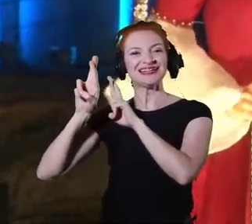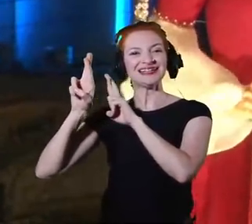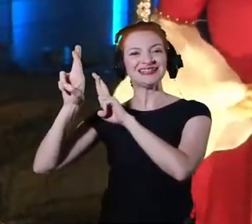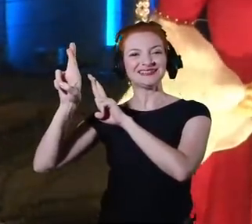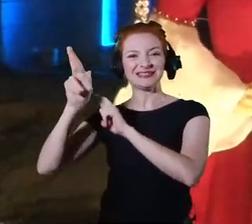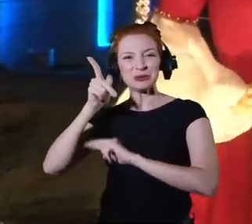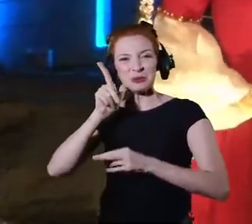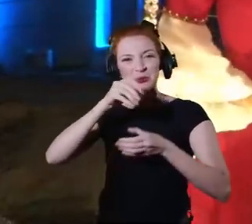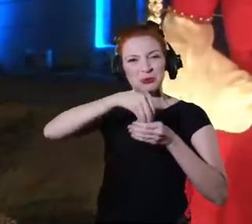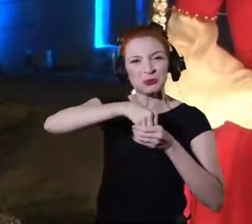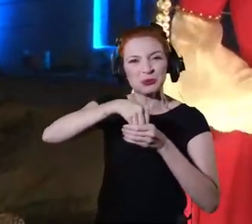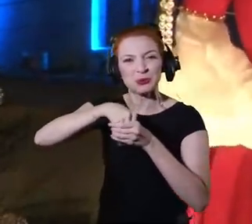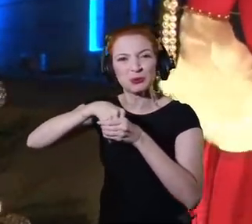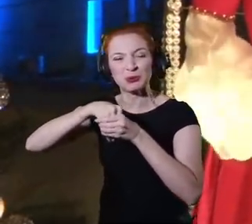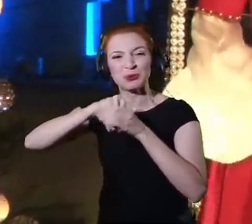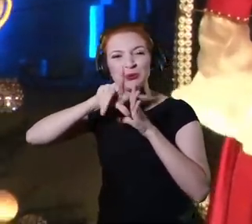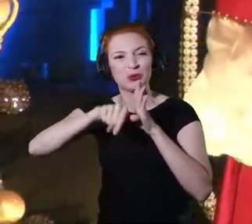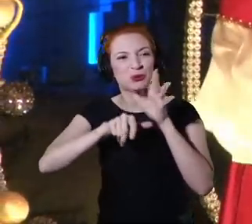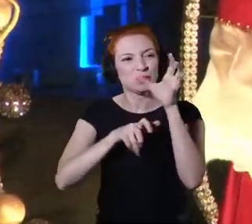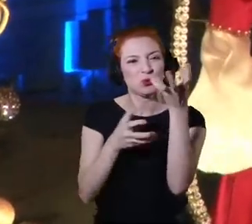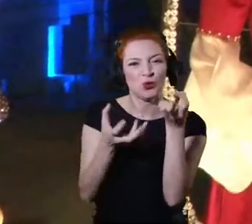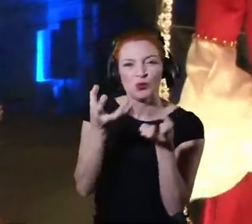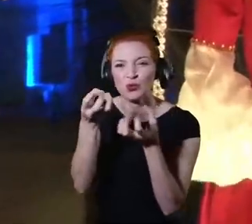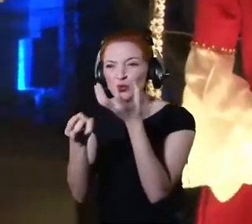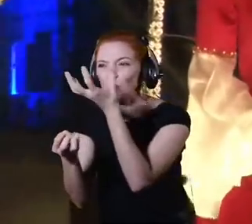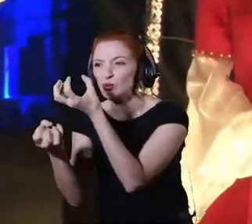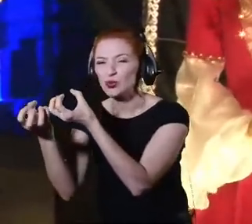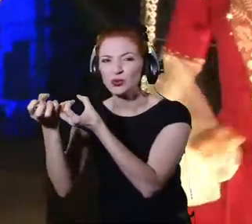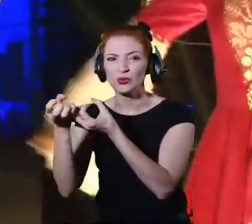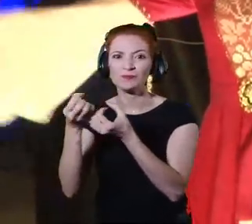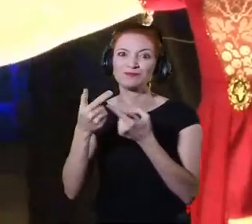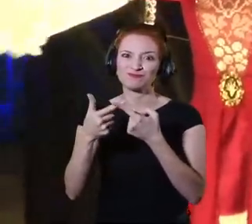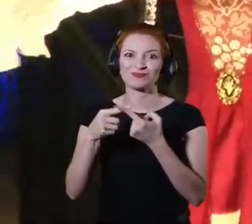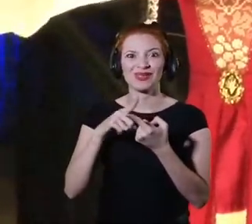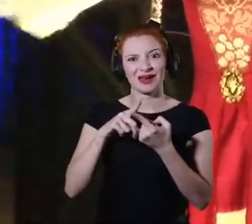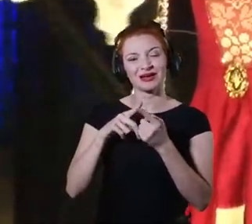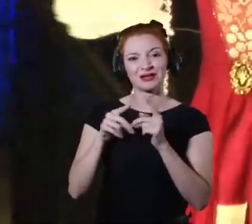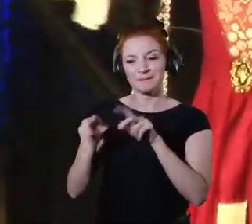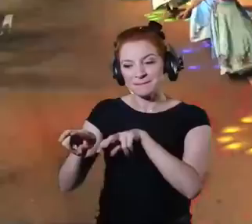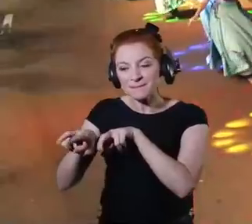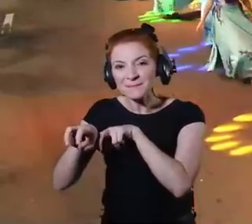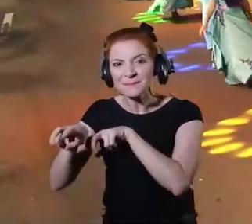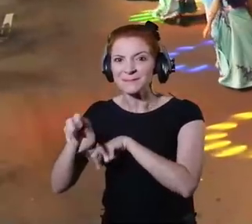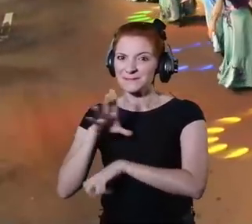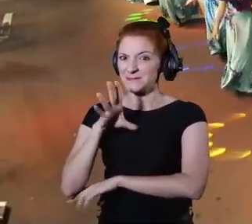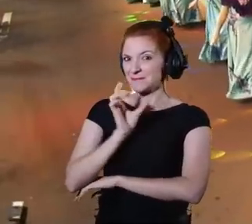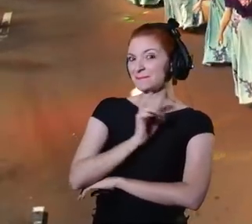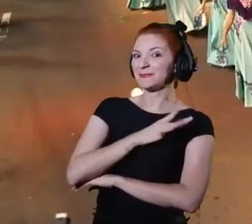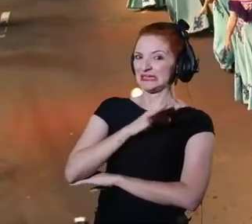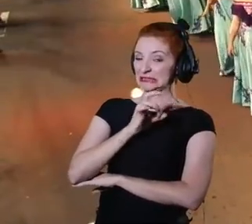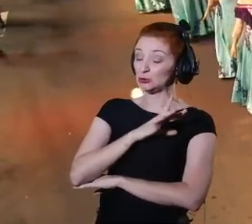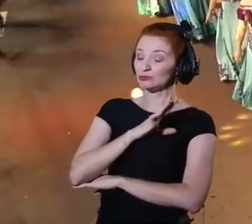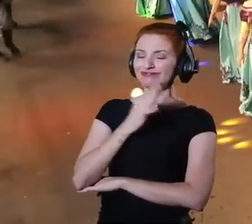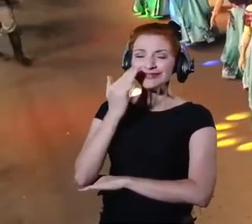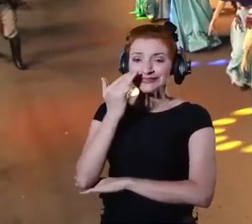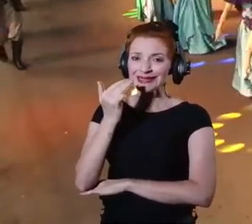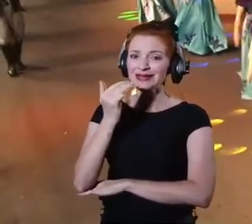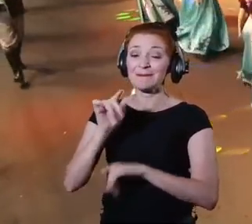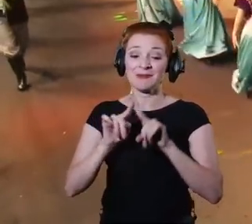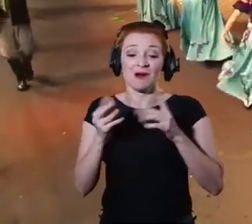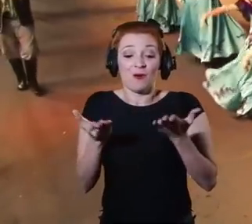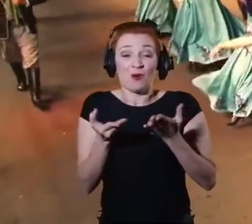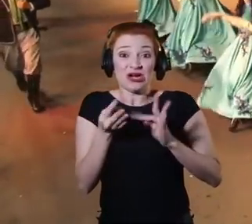plantar e colher. Há um temor muito grande dos nossos agricultores, porque, claro que hoje com a tecnologia e